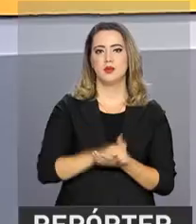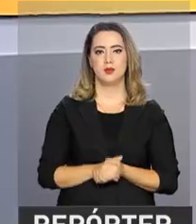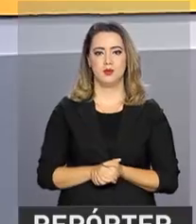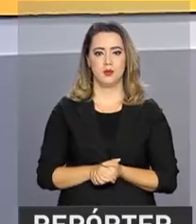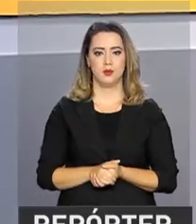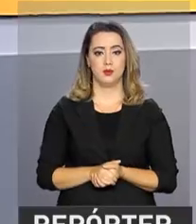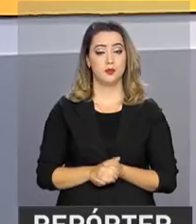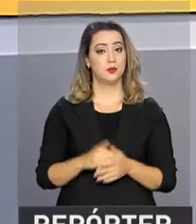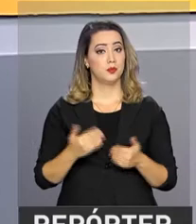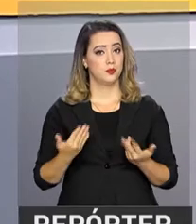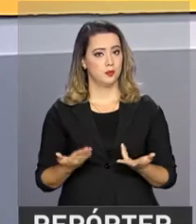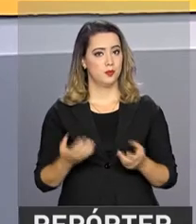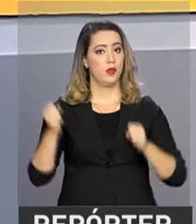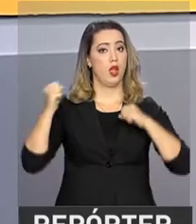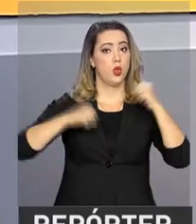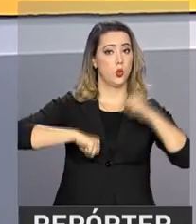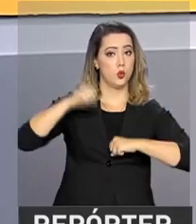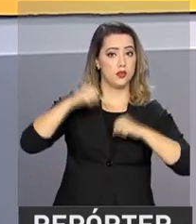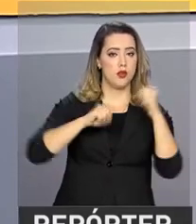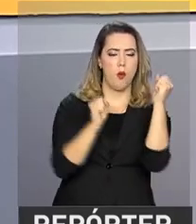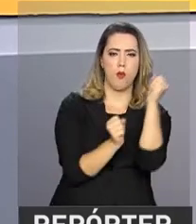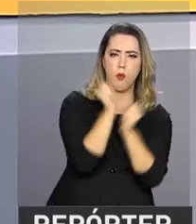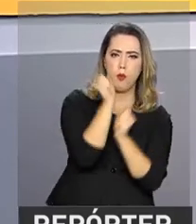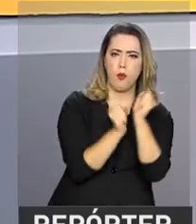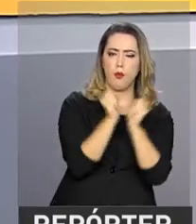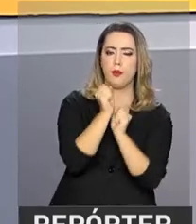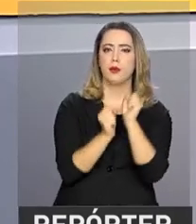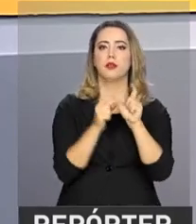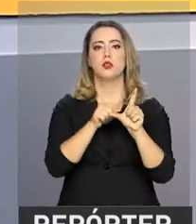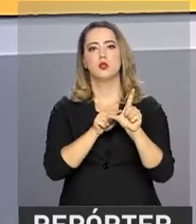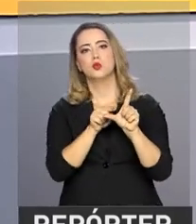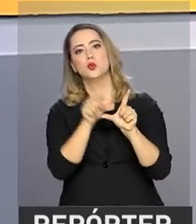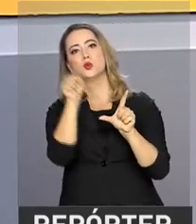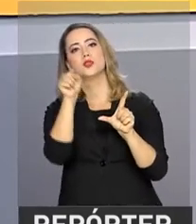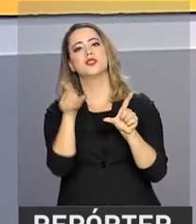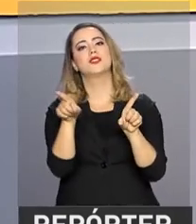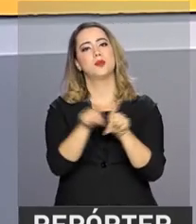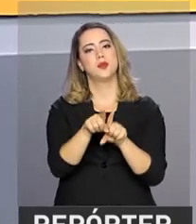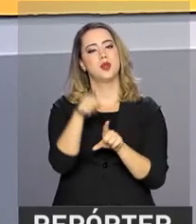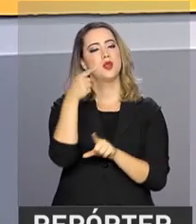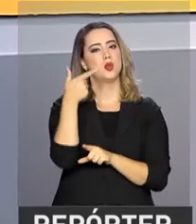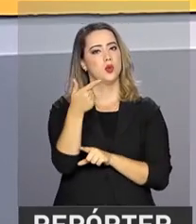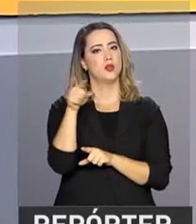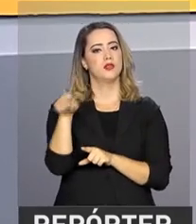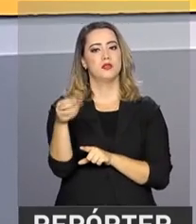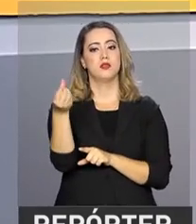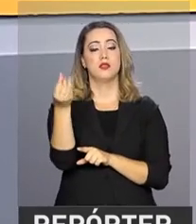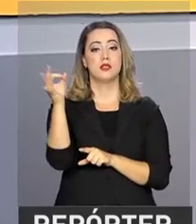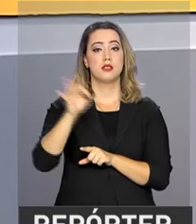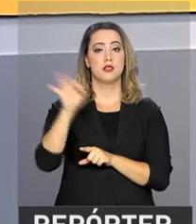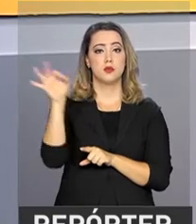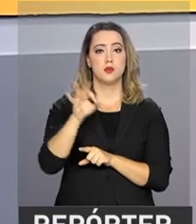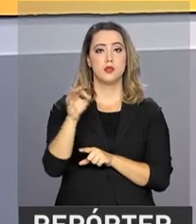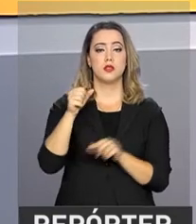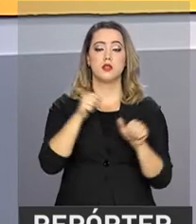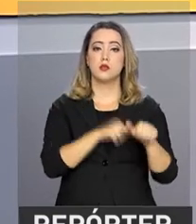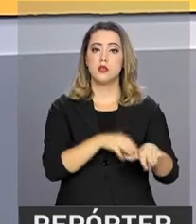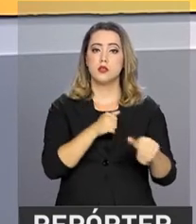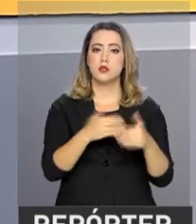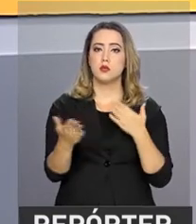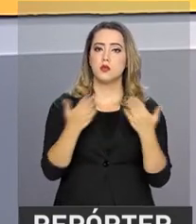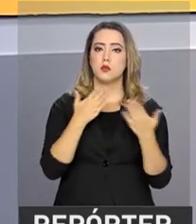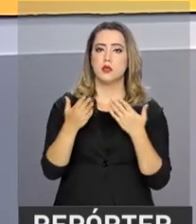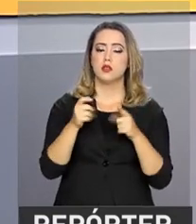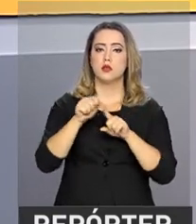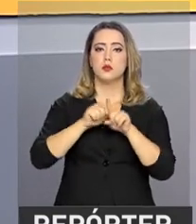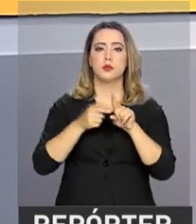ea produção industrial brasileira registrou alta de 2,6 por cento em setembro na comparação com o mesmo período do ano